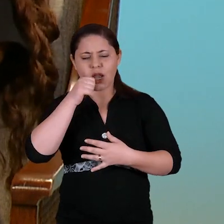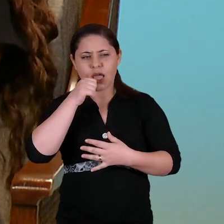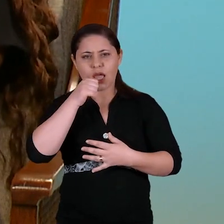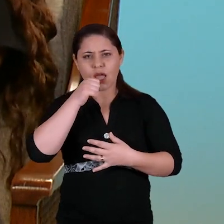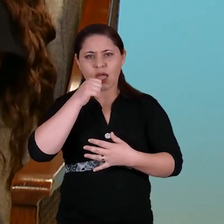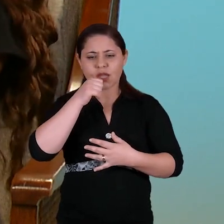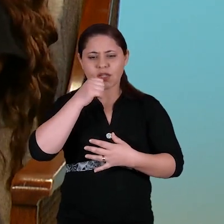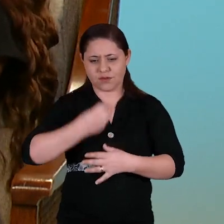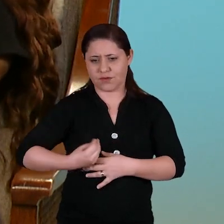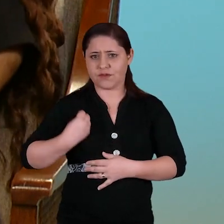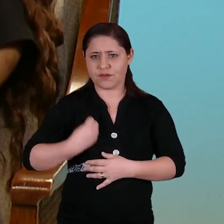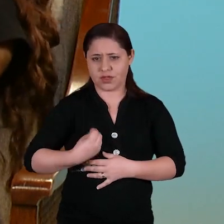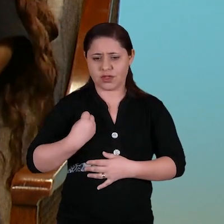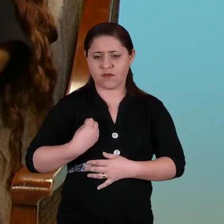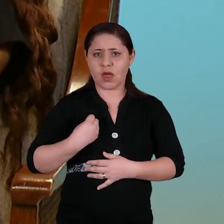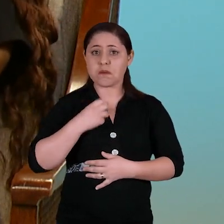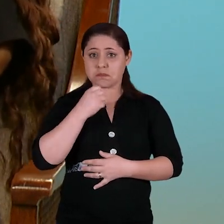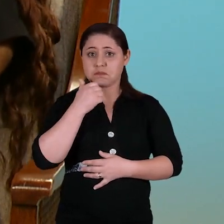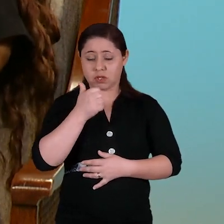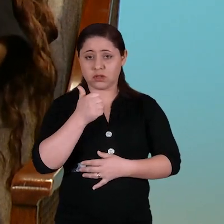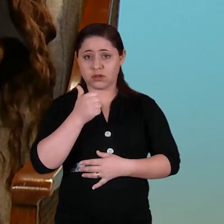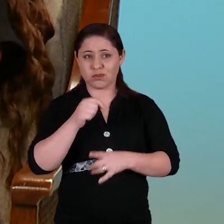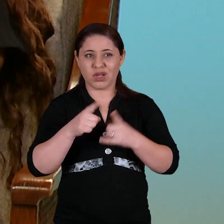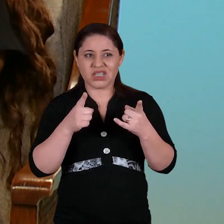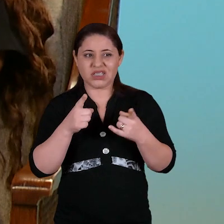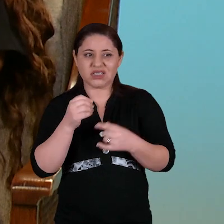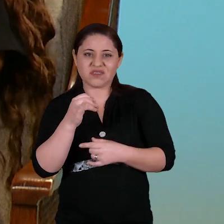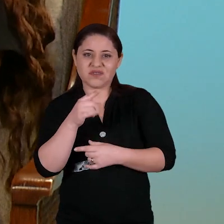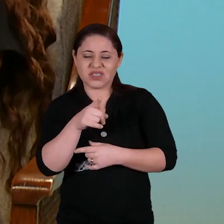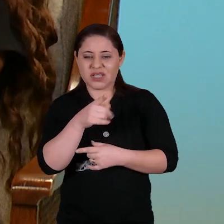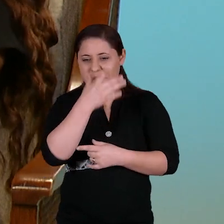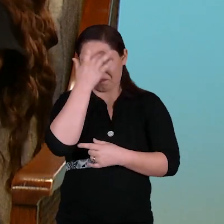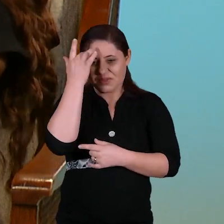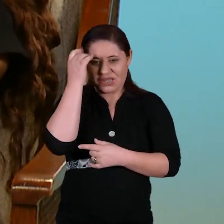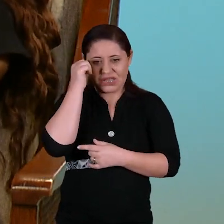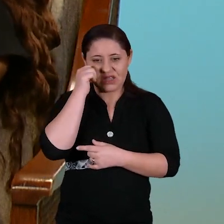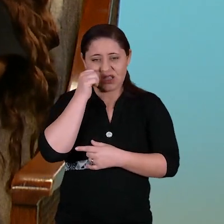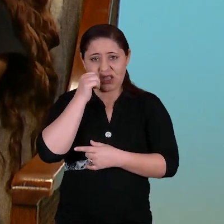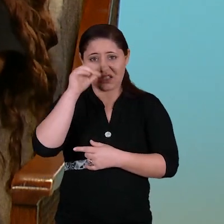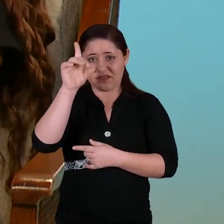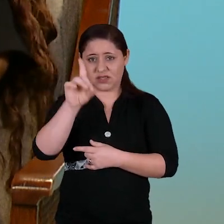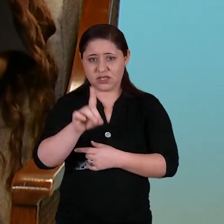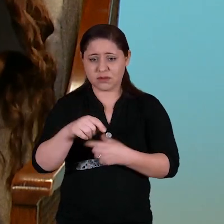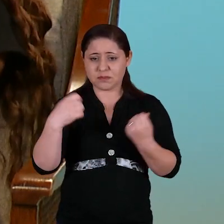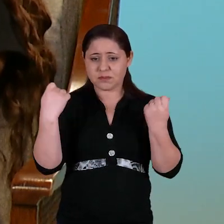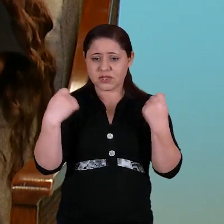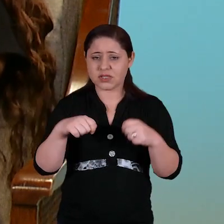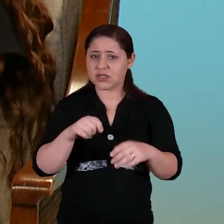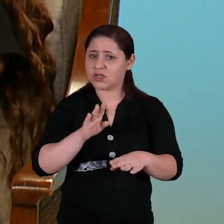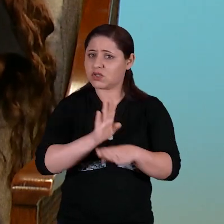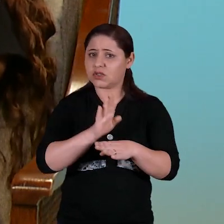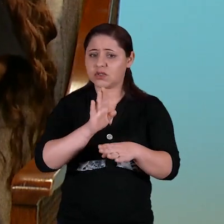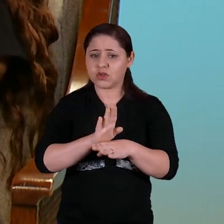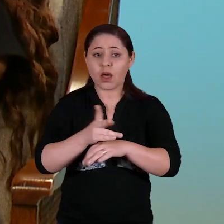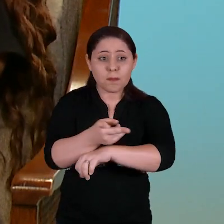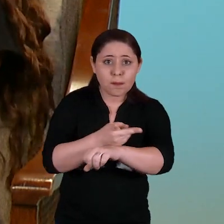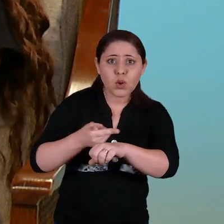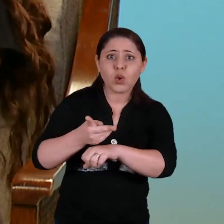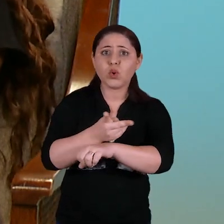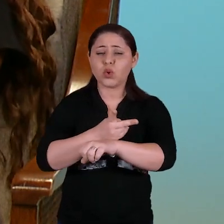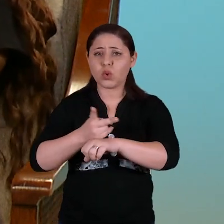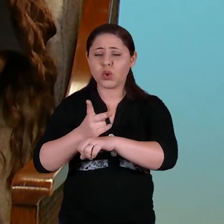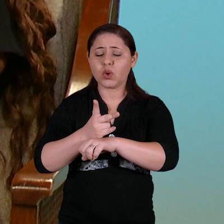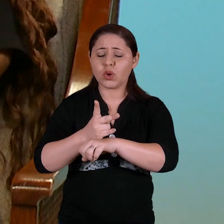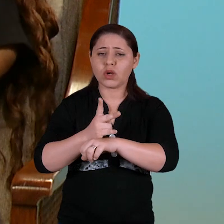situação saudável e feliz da sua vida, que bacana. Mas se você é uma mulher com deficiência que precisa de ajuda, não deixe de procurar ajuda. A gente tem a Casa da